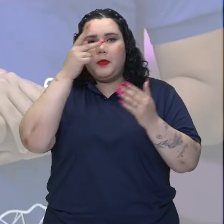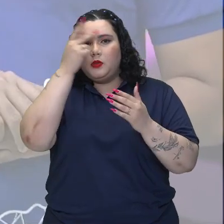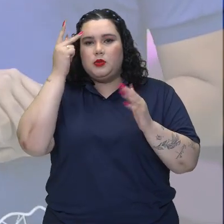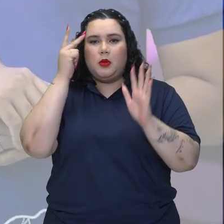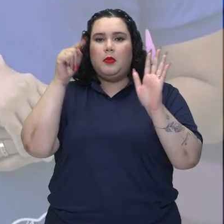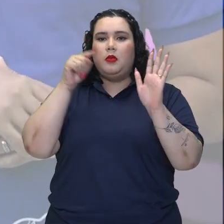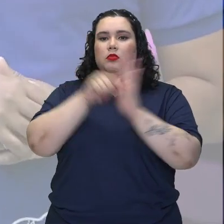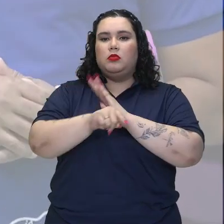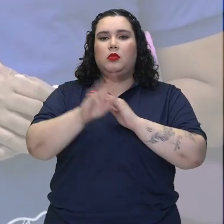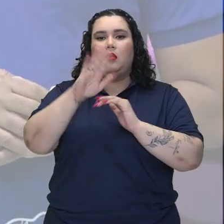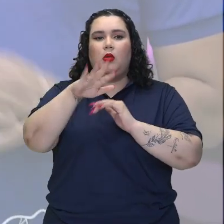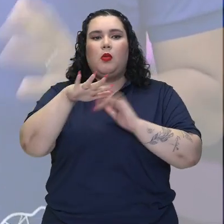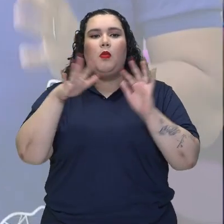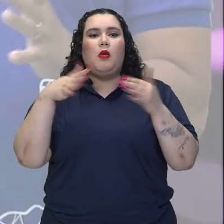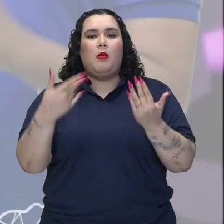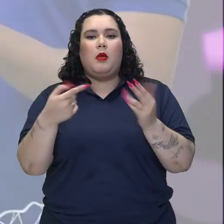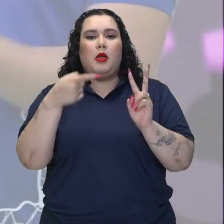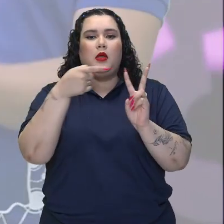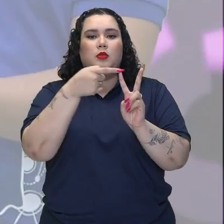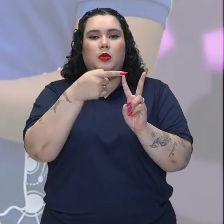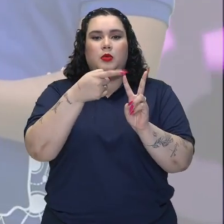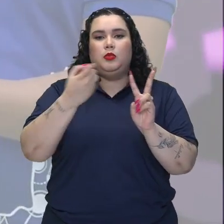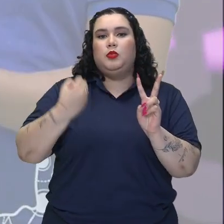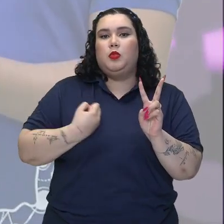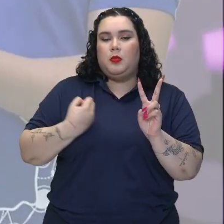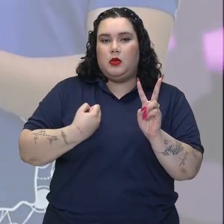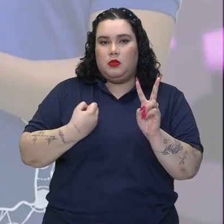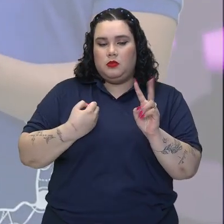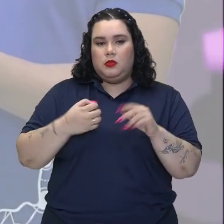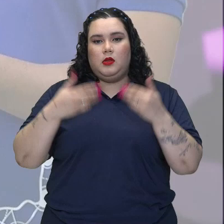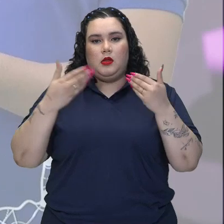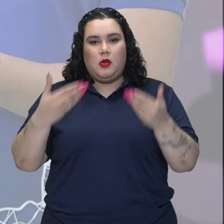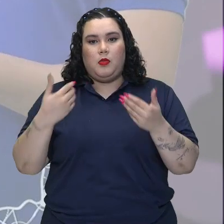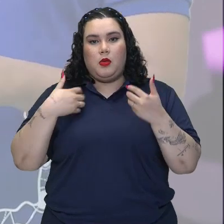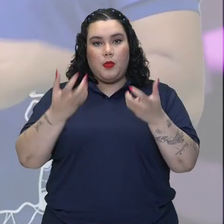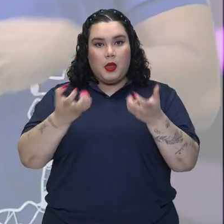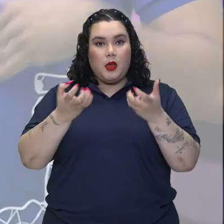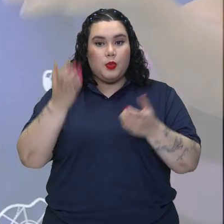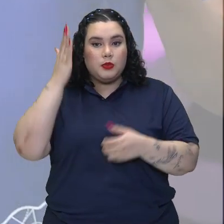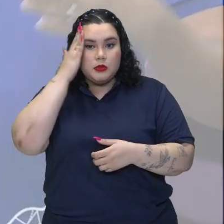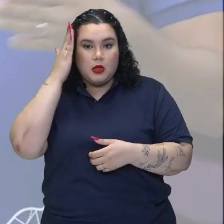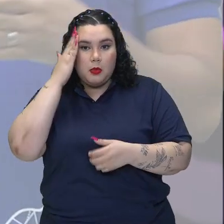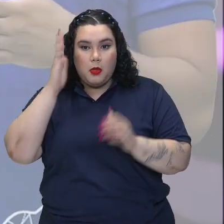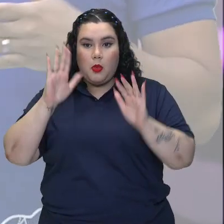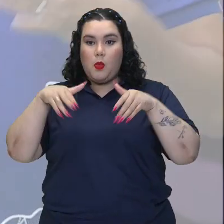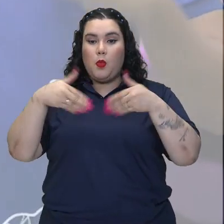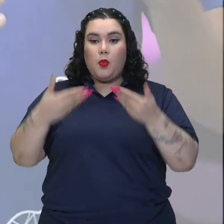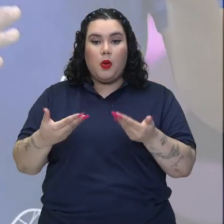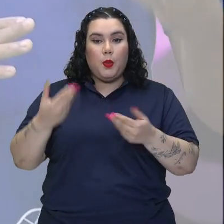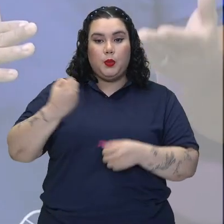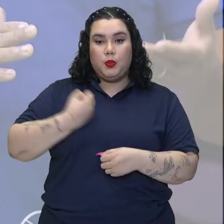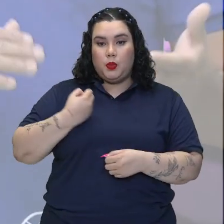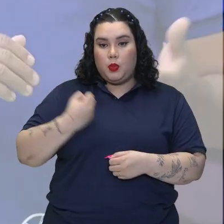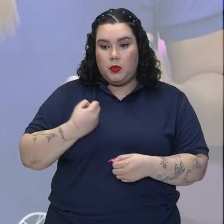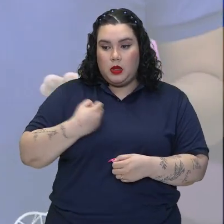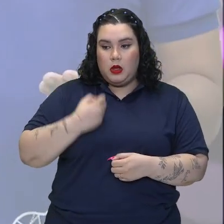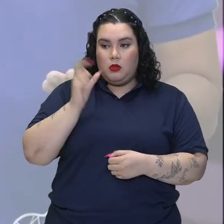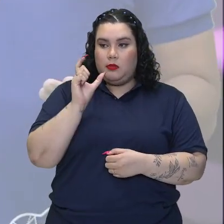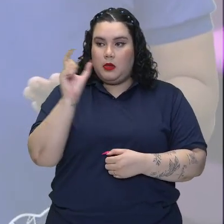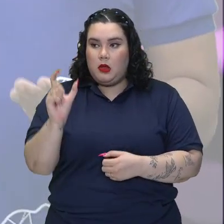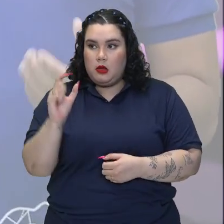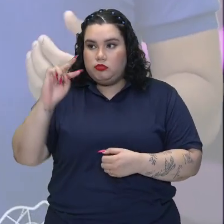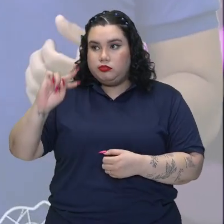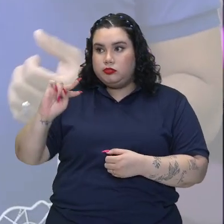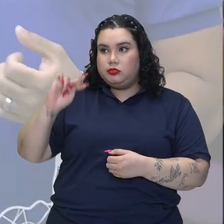raiz quadrada de número tal? O que é que eu estou querendo com isso? Eu quero saber qual é o número que elevado ao quadrado vai